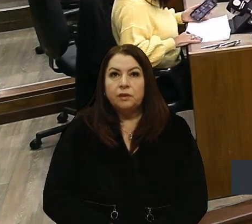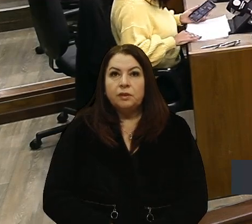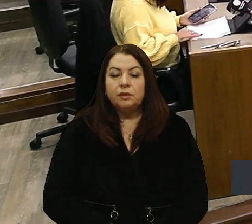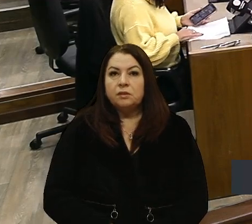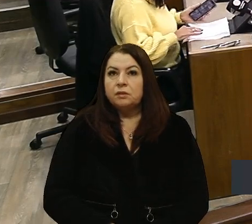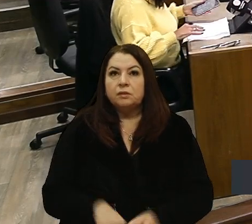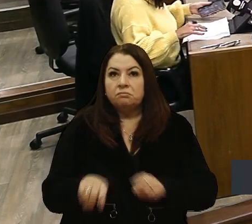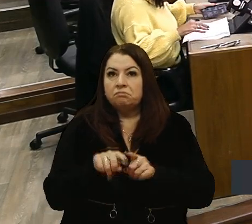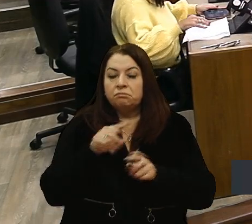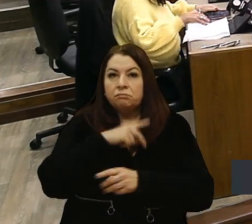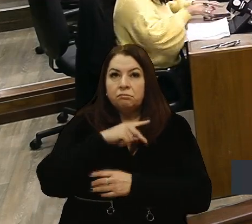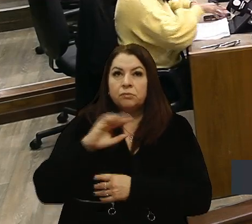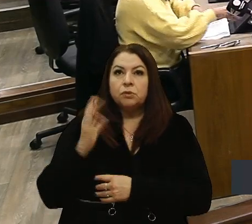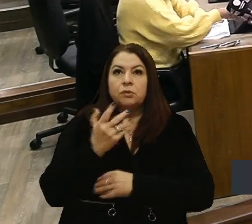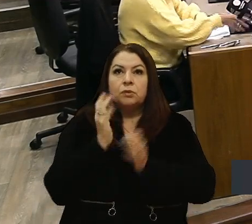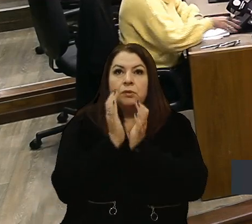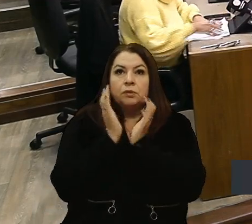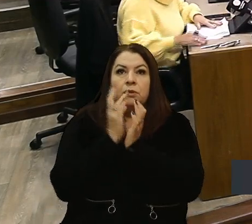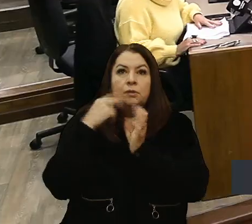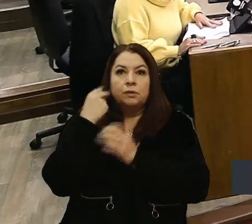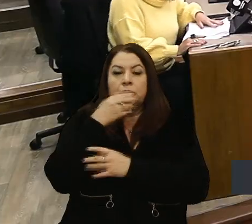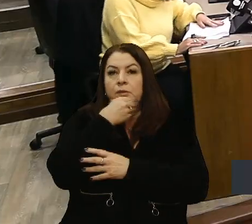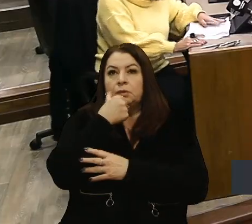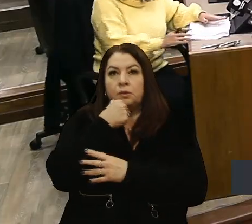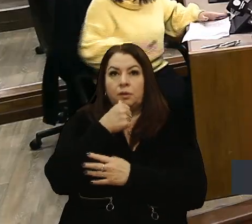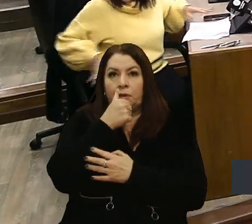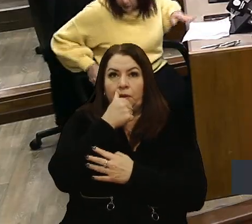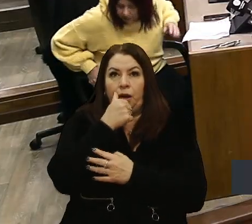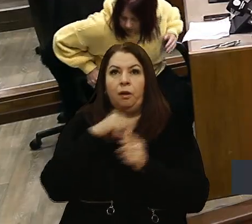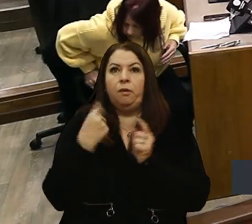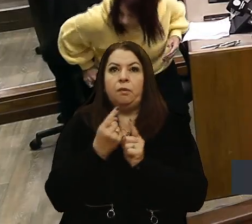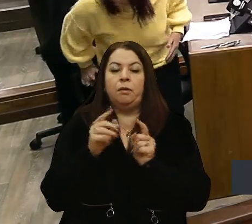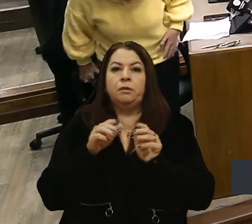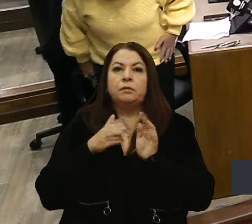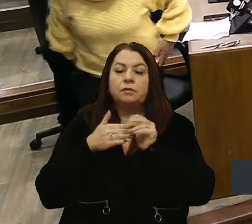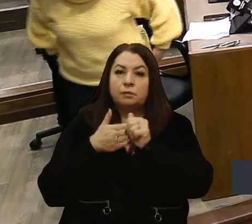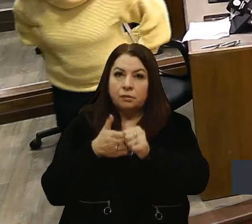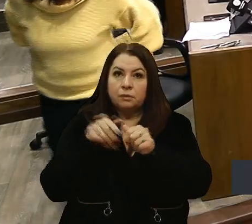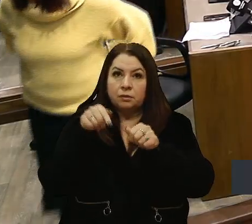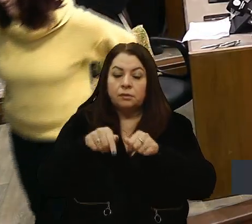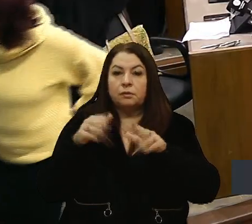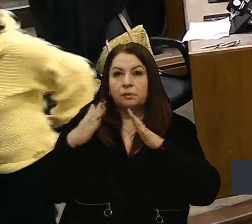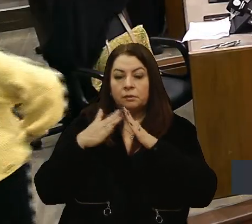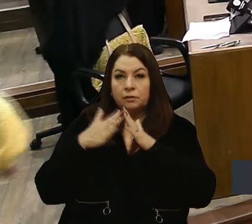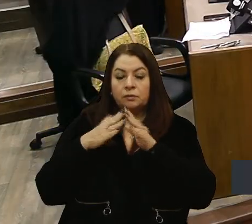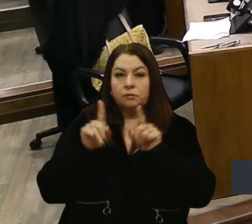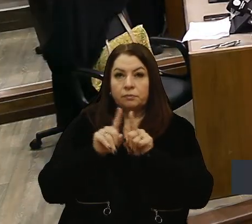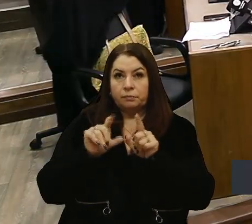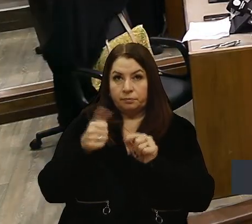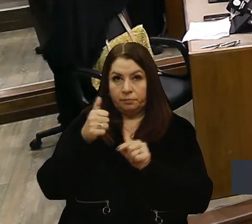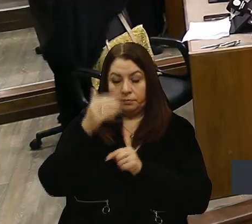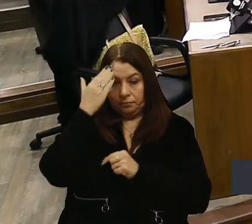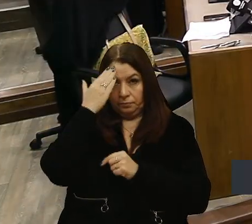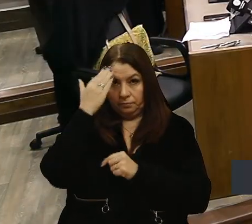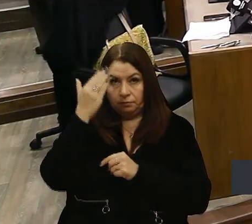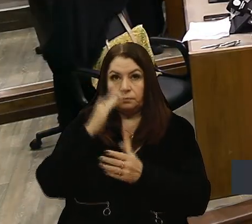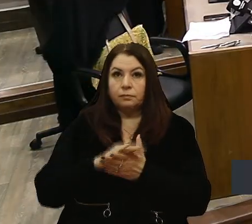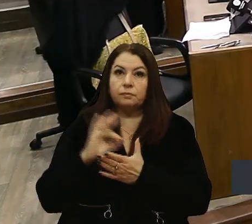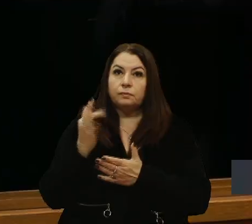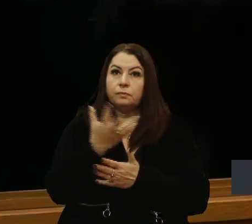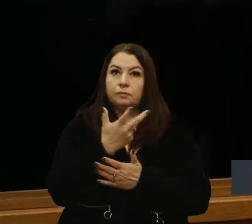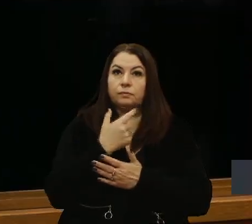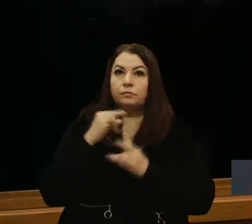Senhor presidente, nobres colegas, vereadores e vereadoras, as pessoas que nos acompanham daqui de casa, primeiramente queria agradecer a todas